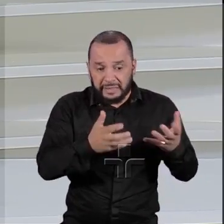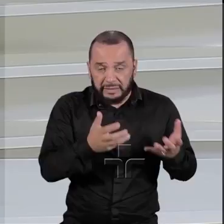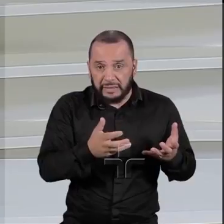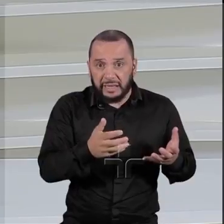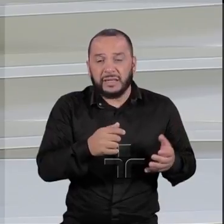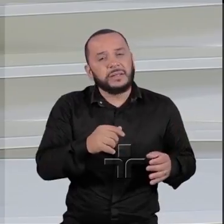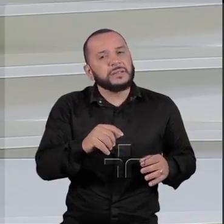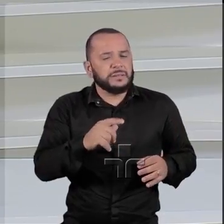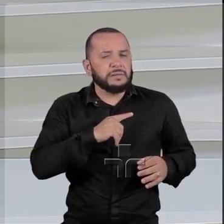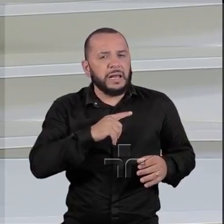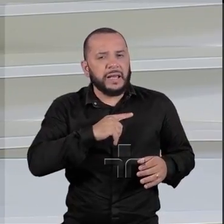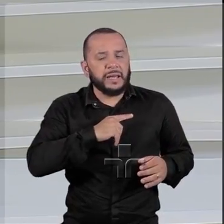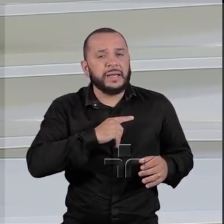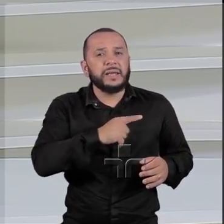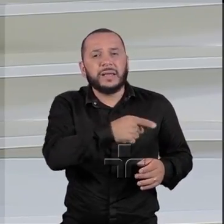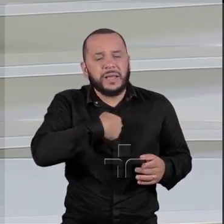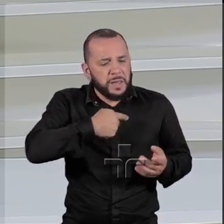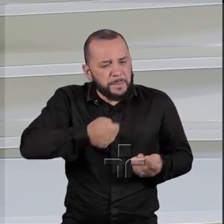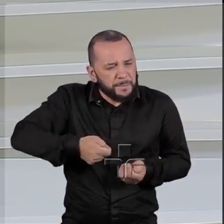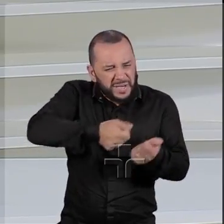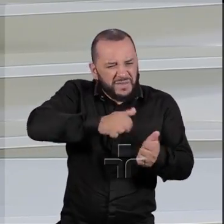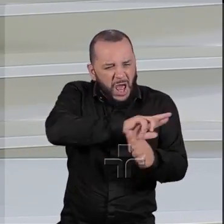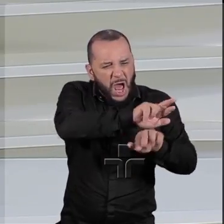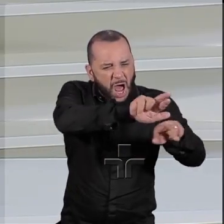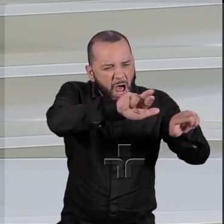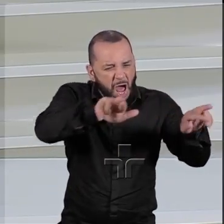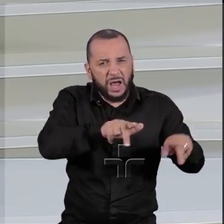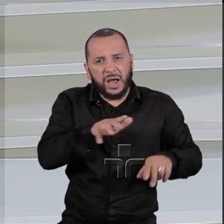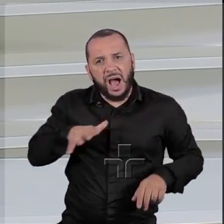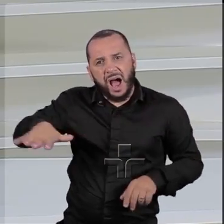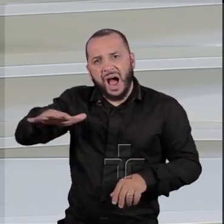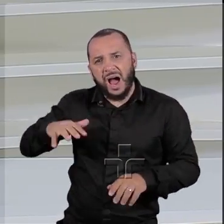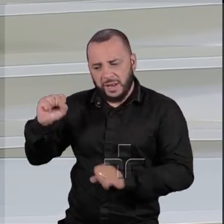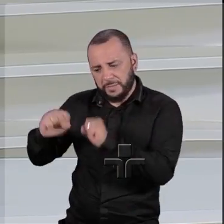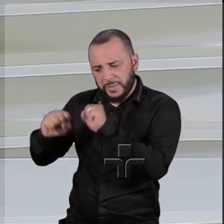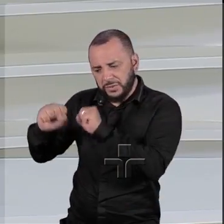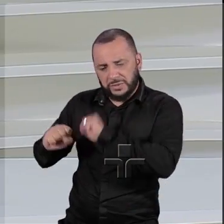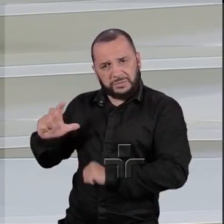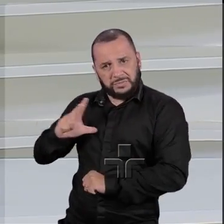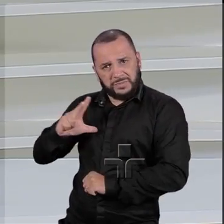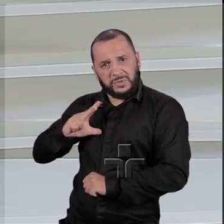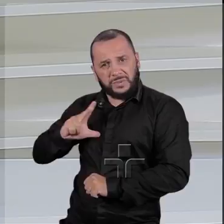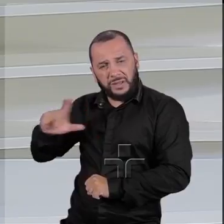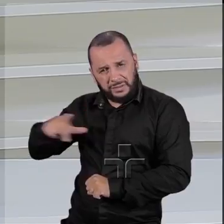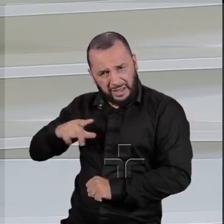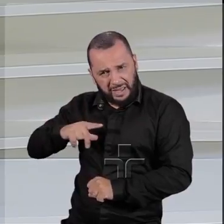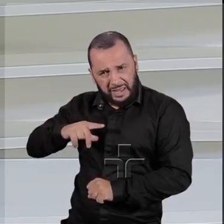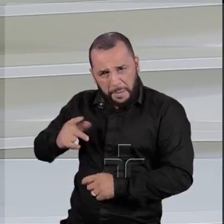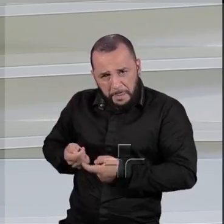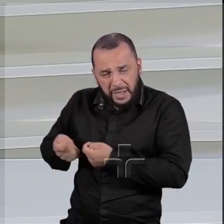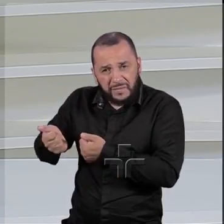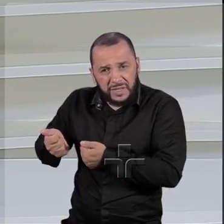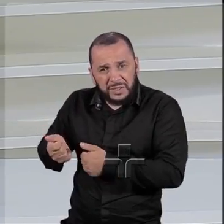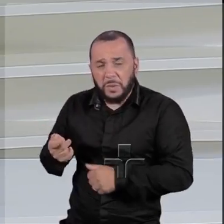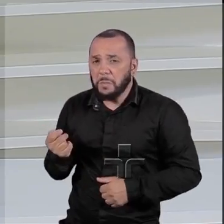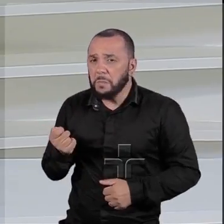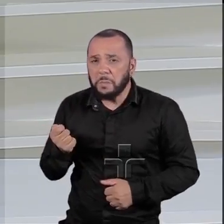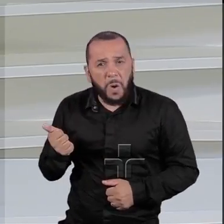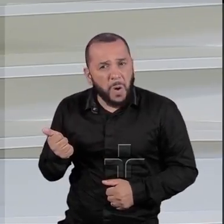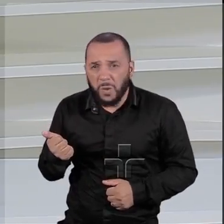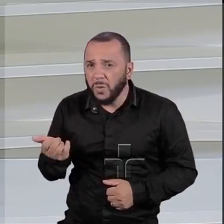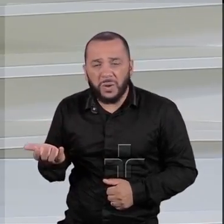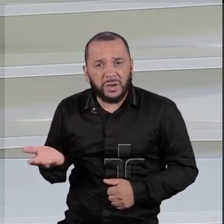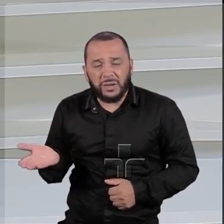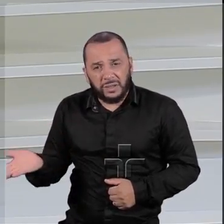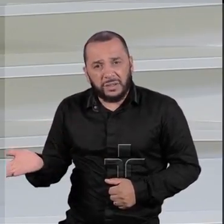ônus sobre os trabalhadores da iniciativa privada. E tem que ser assim. Tem que ser assim. O ônus, por exemplo, no